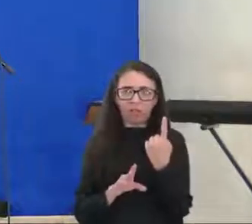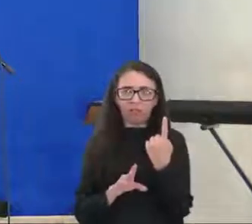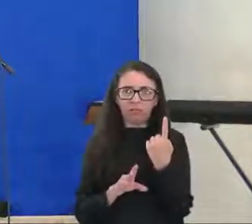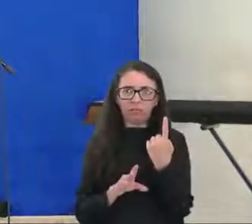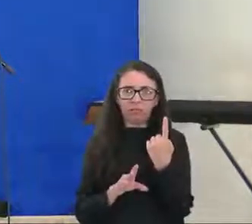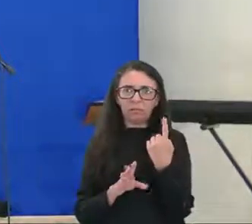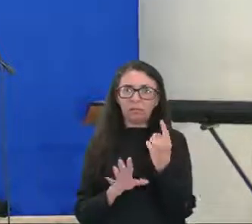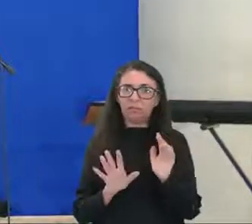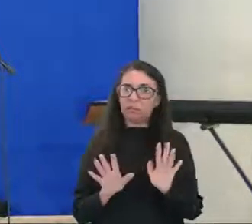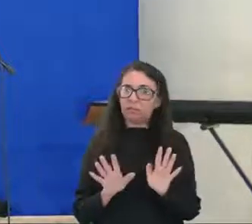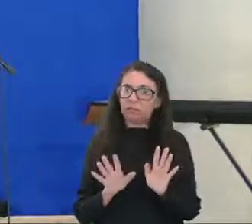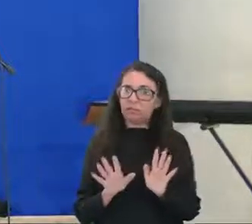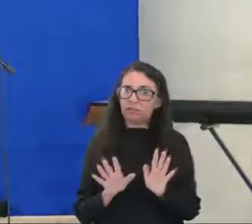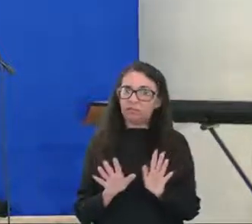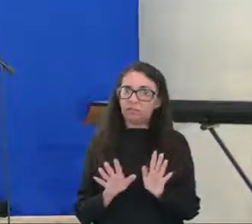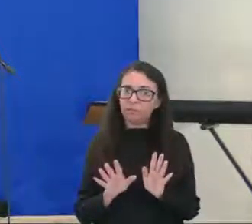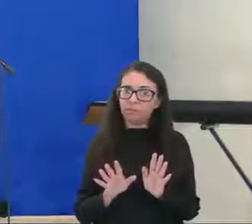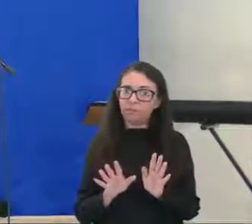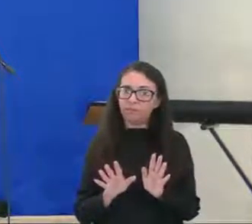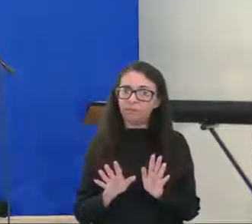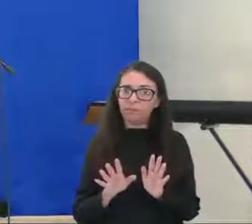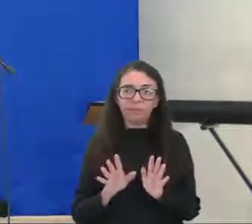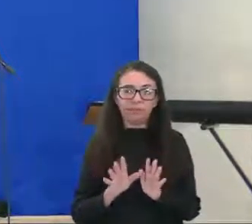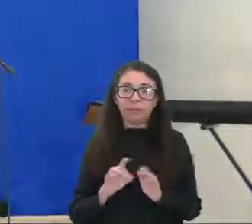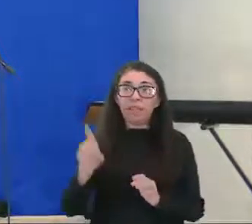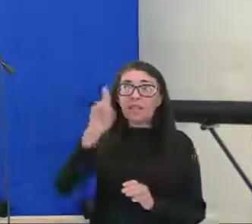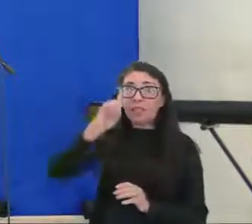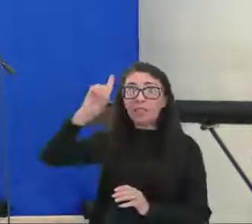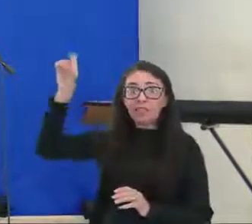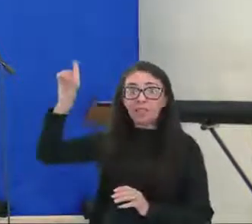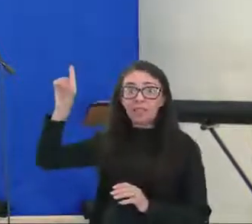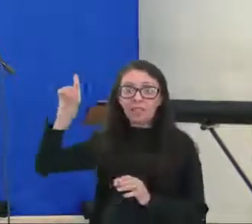Mais ainda. E a gente vai comentar a hora que chegar lá.